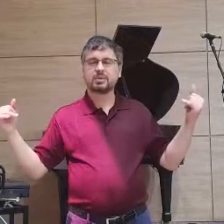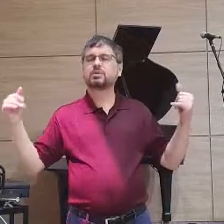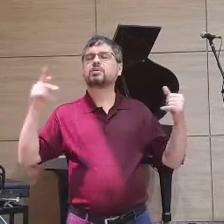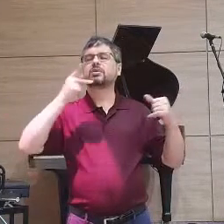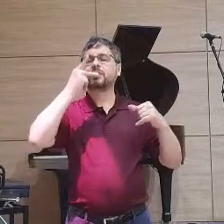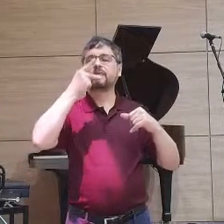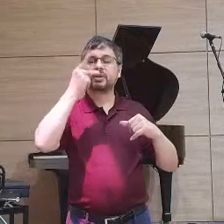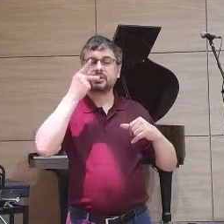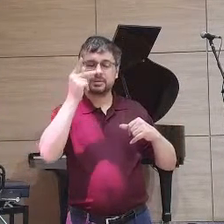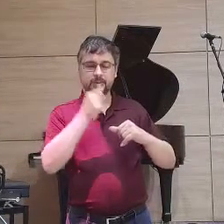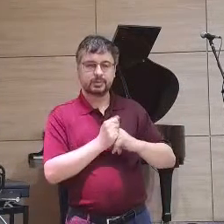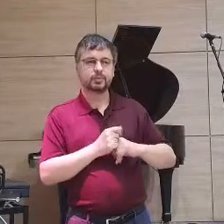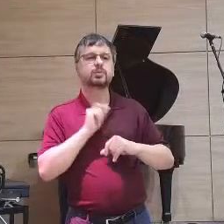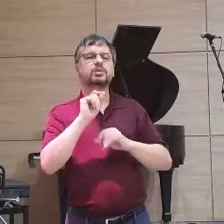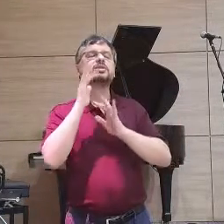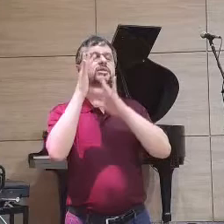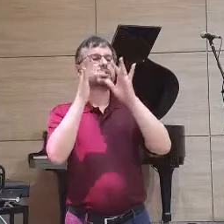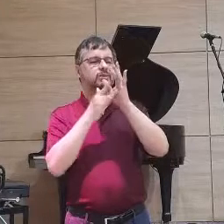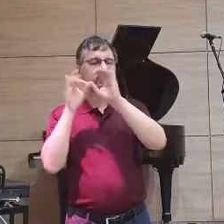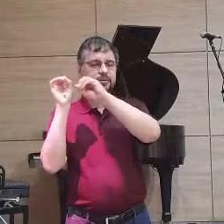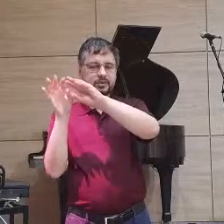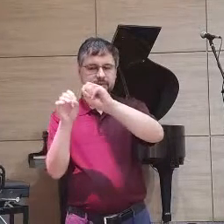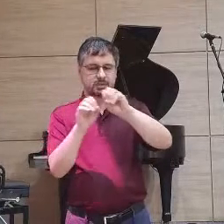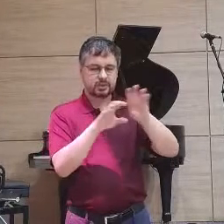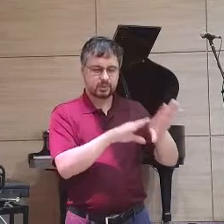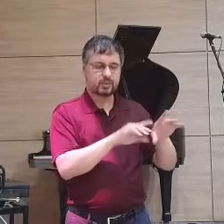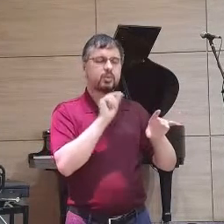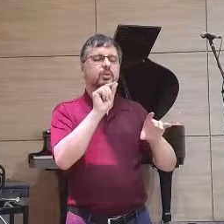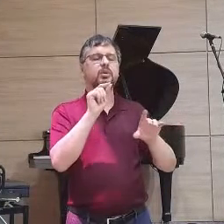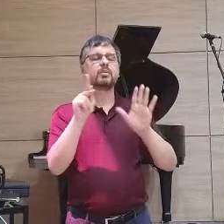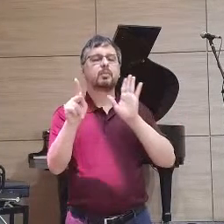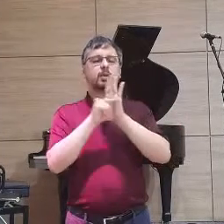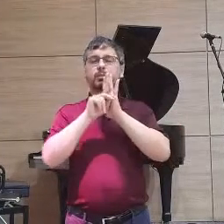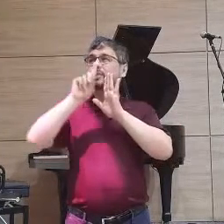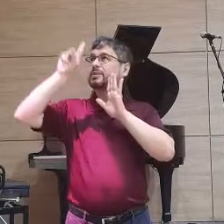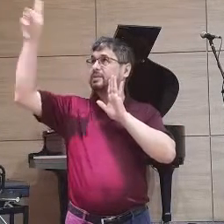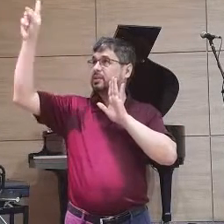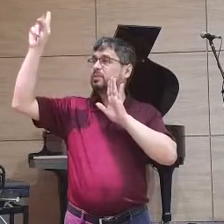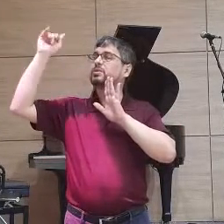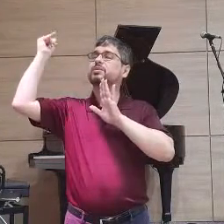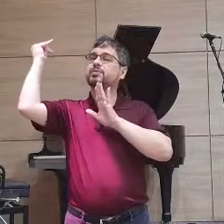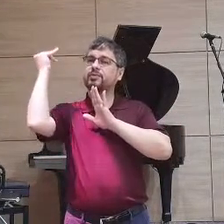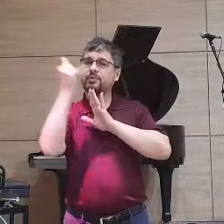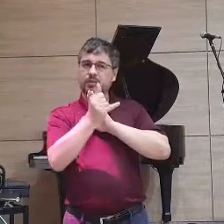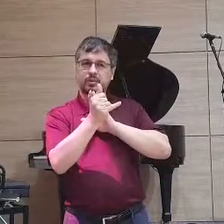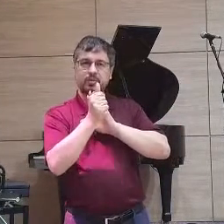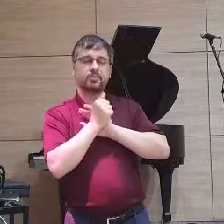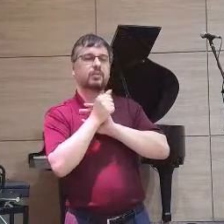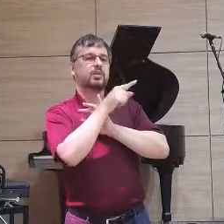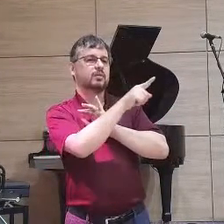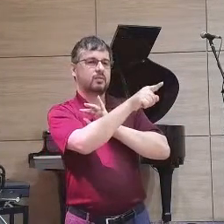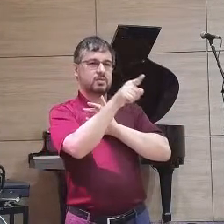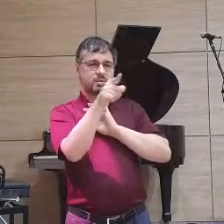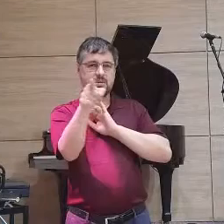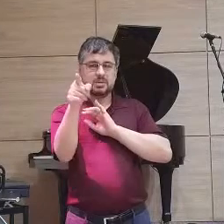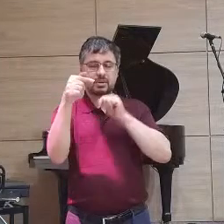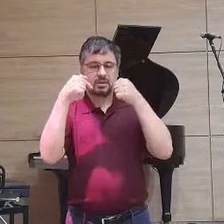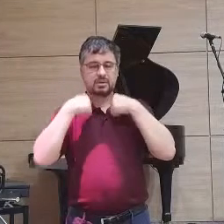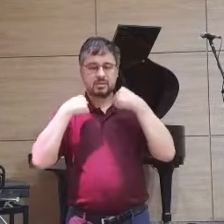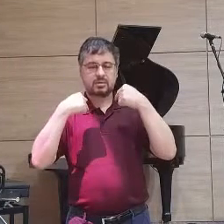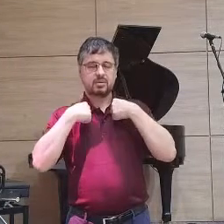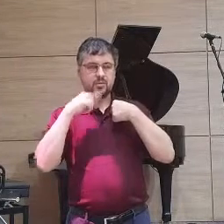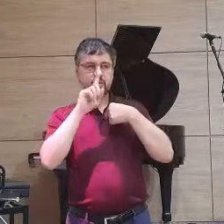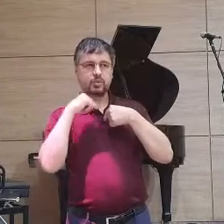do Senhor estão propondo O que Jesus está propondo o que o próprio Deus está propondo é que você e eu